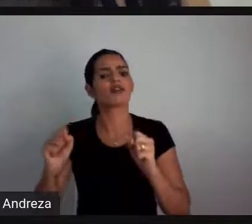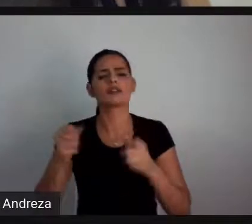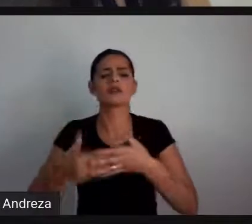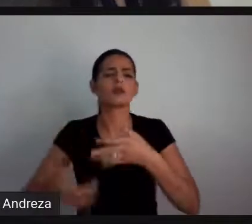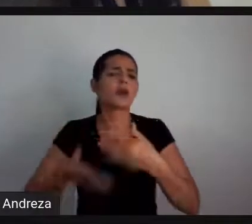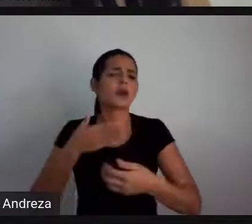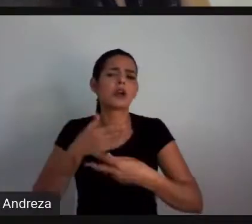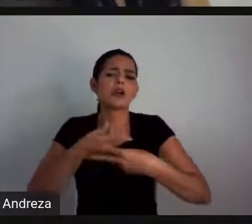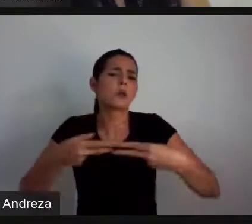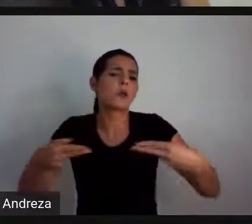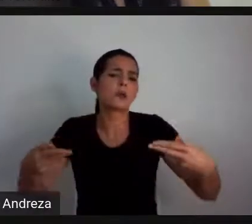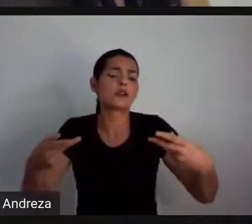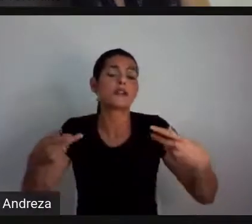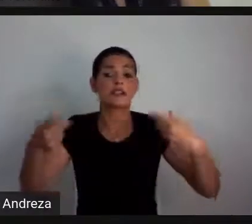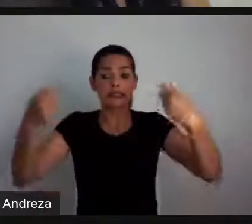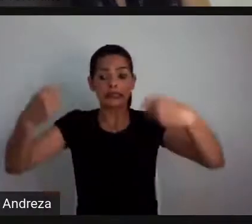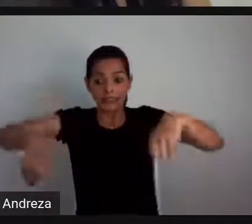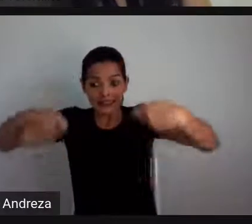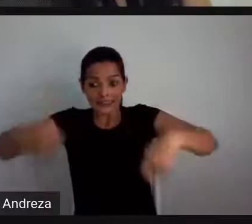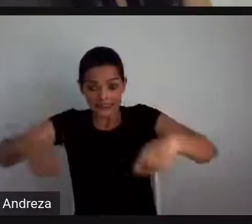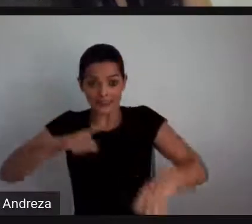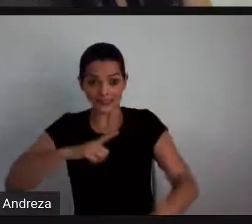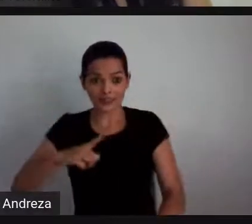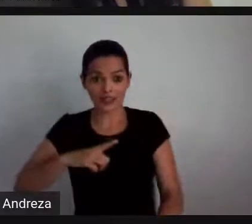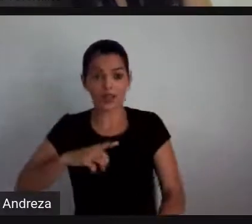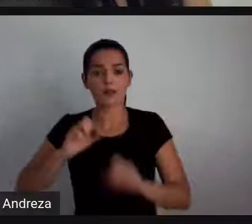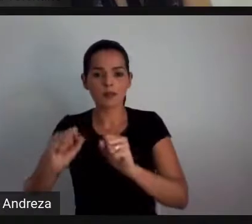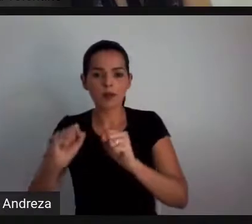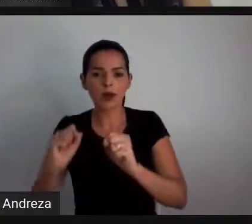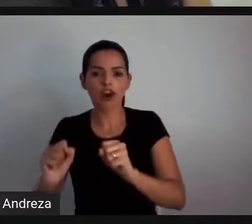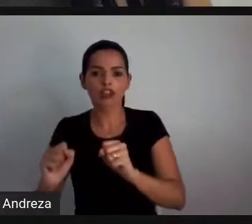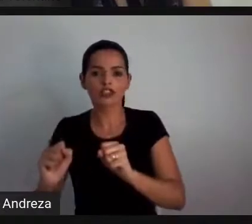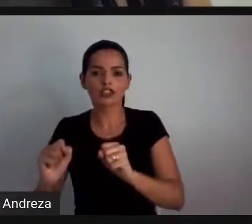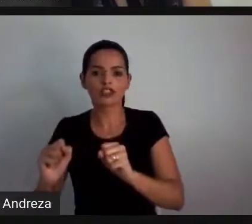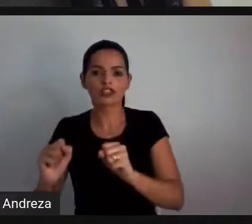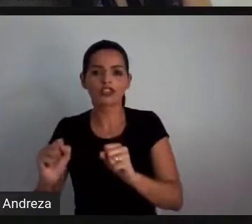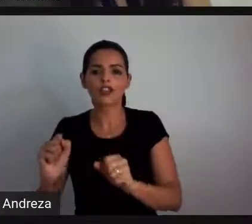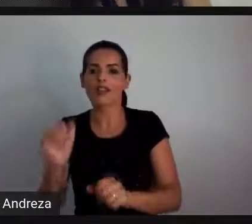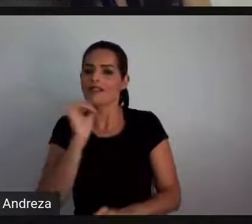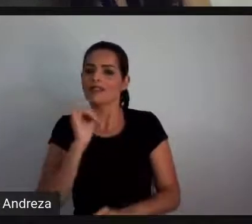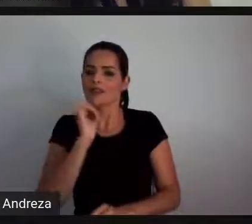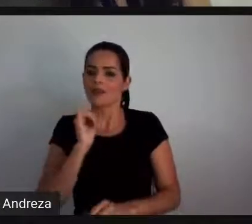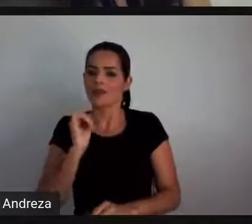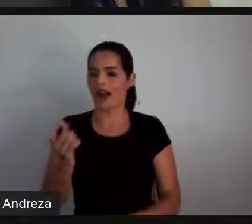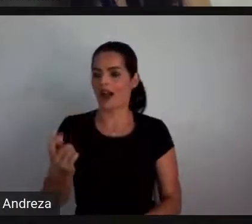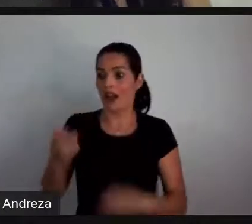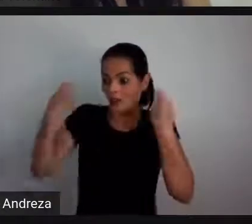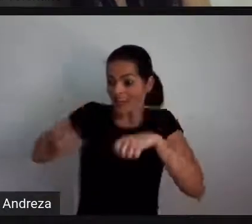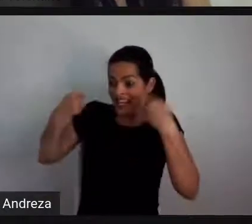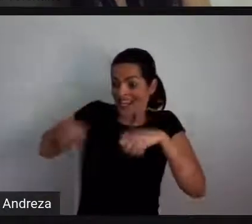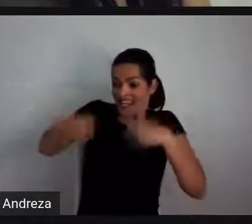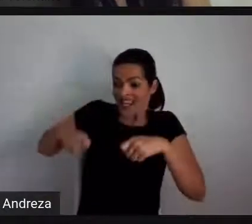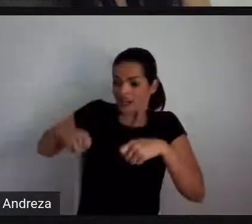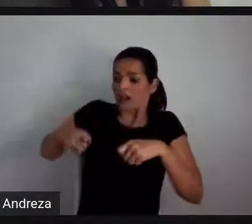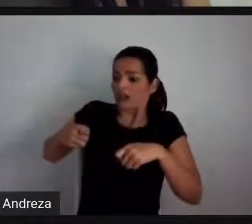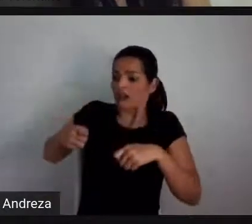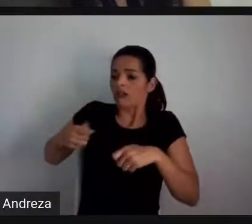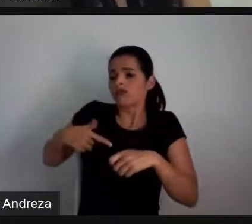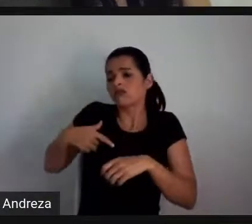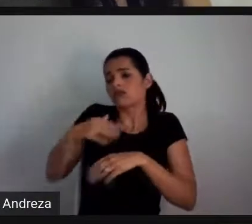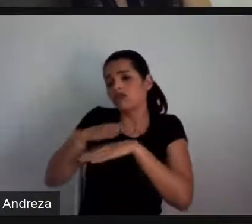Então, qualquer necessidade que eu tenho, eu posso substituí-la hoje, digamos assim, pelo dinheiro. Então, se eu estou